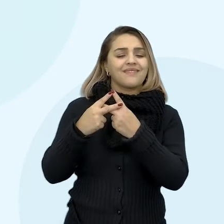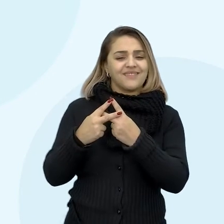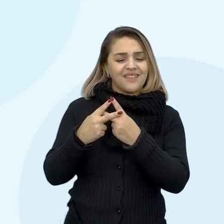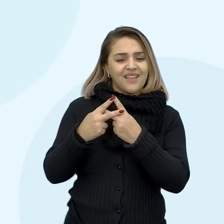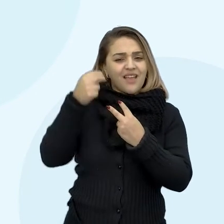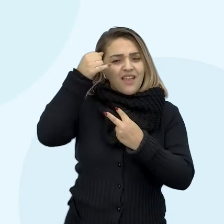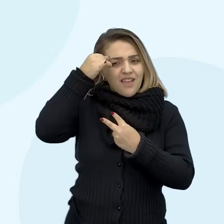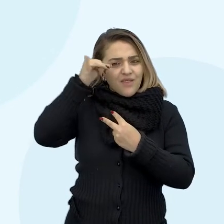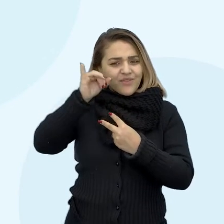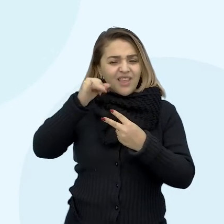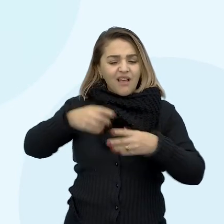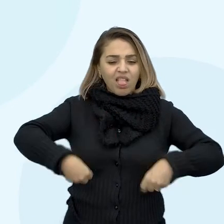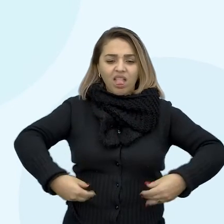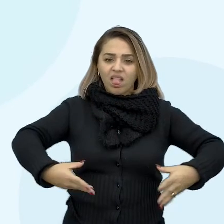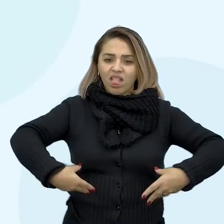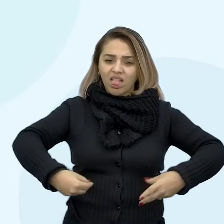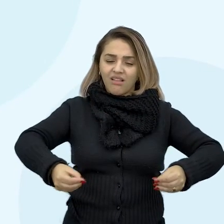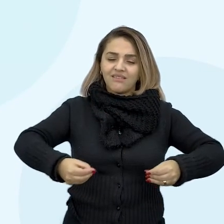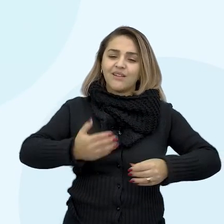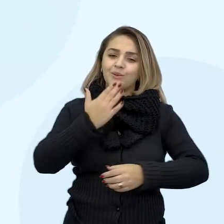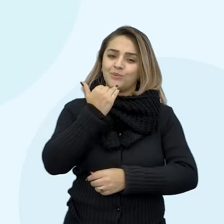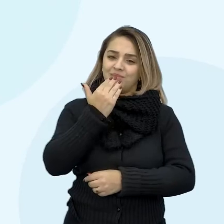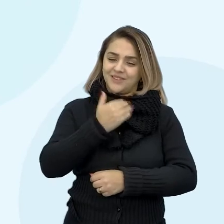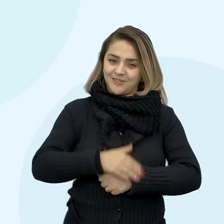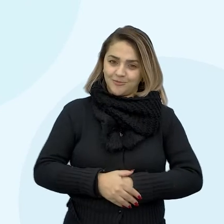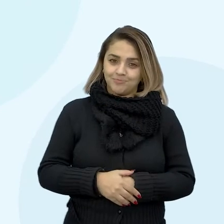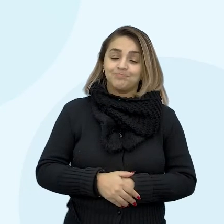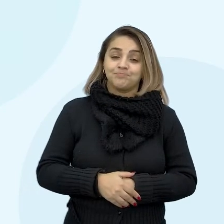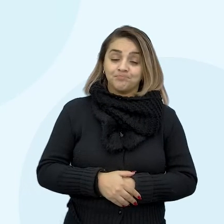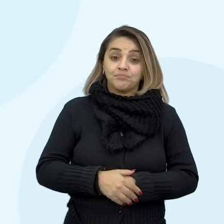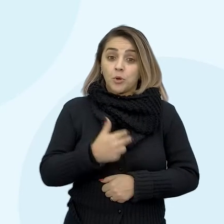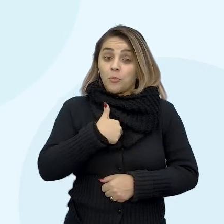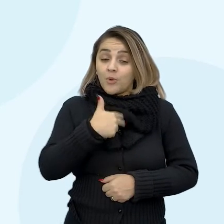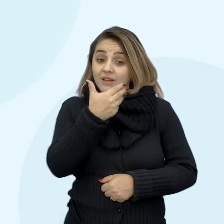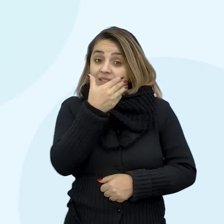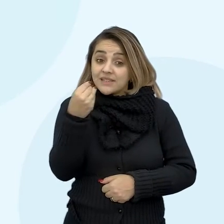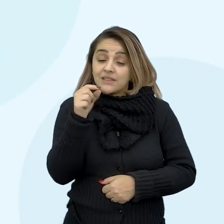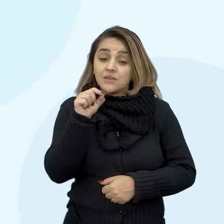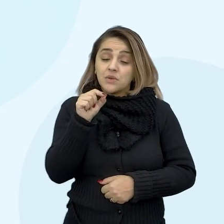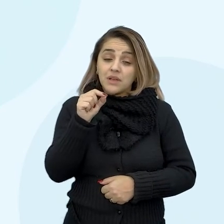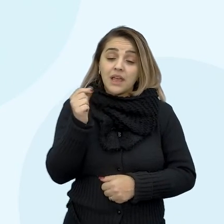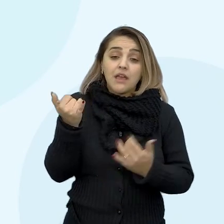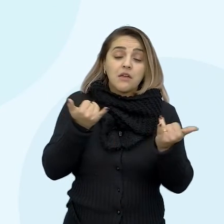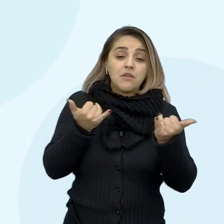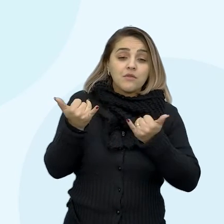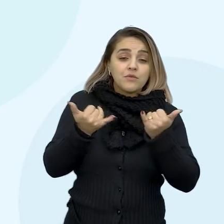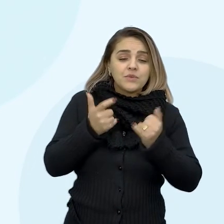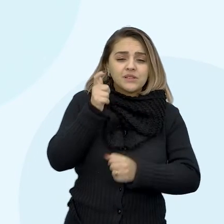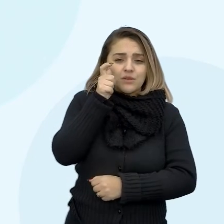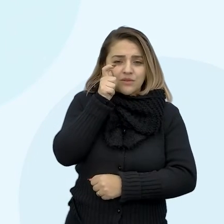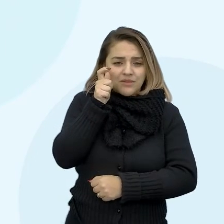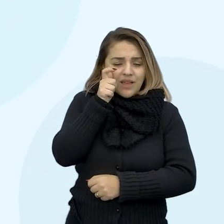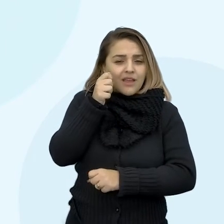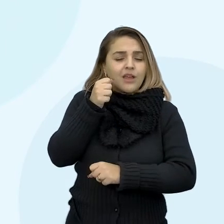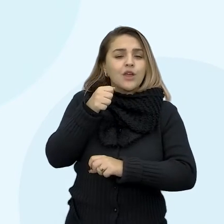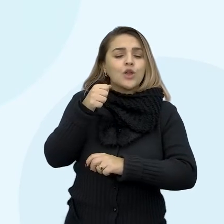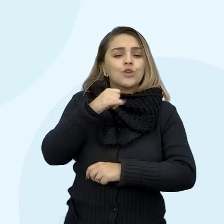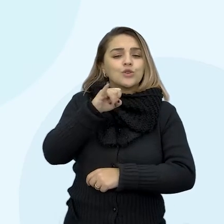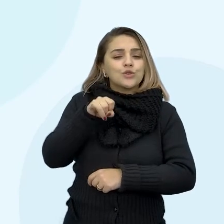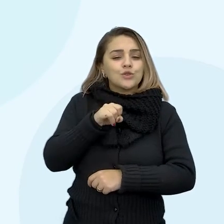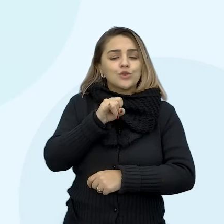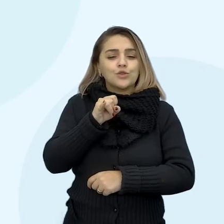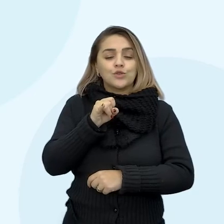de alimentos. A gente não pode esquecer, por exemplo, que um dado que eu acabei de ver agora, em junho de